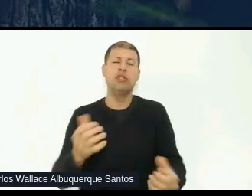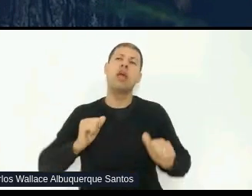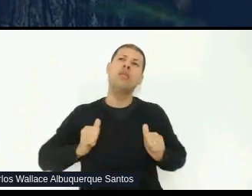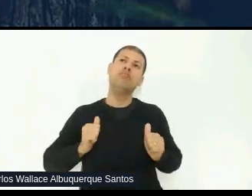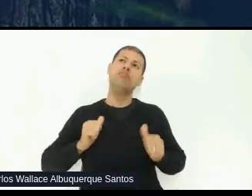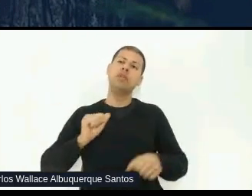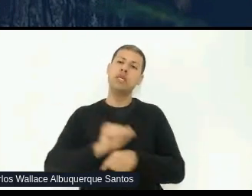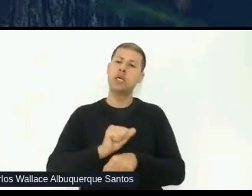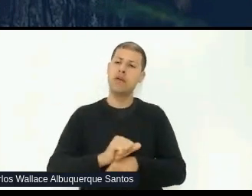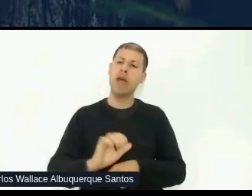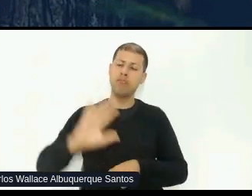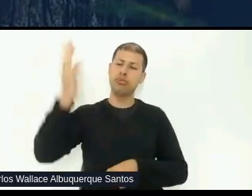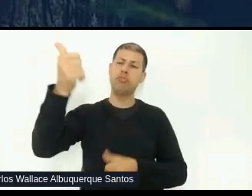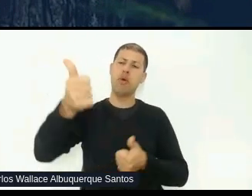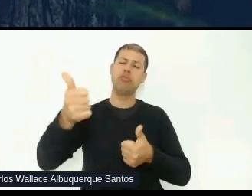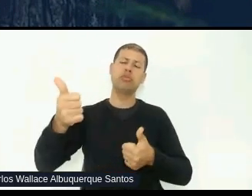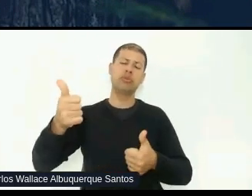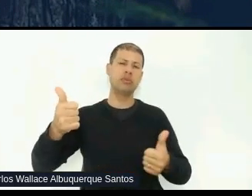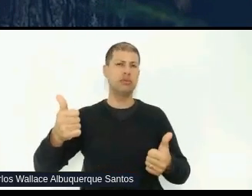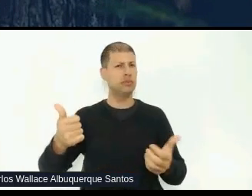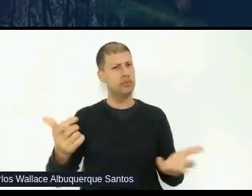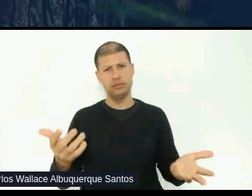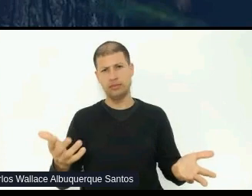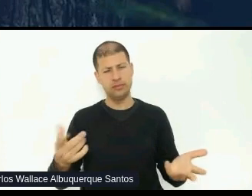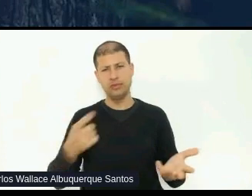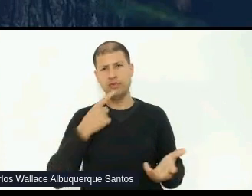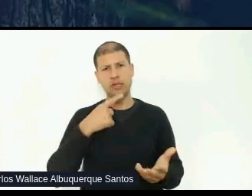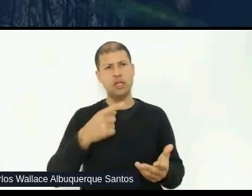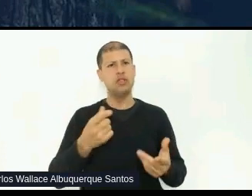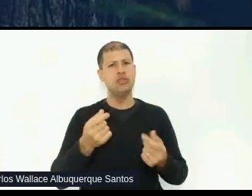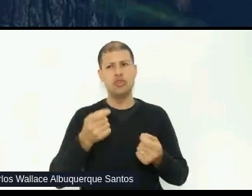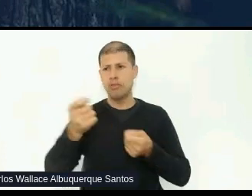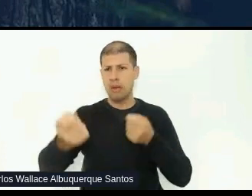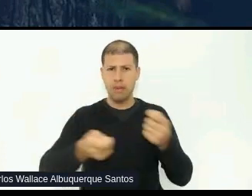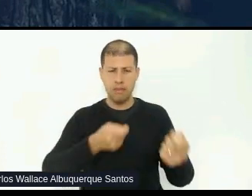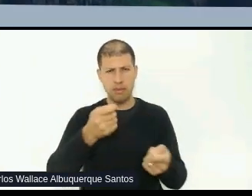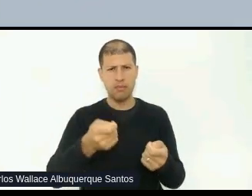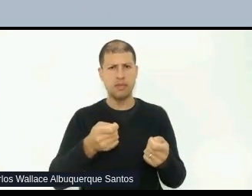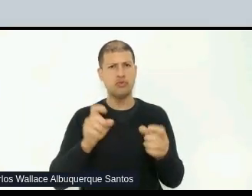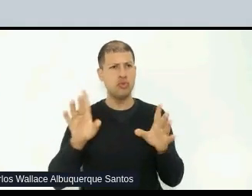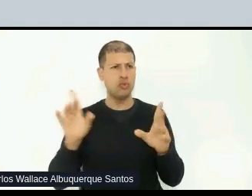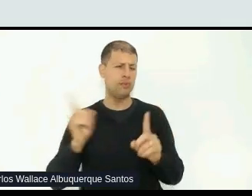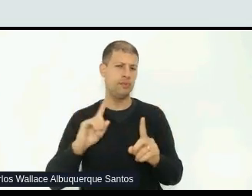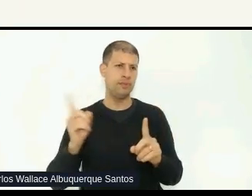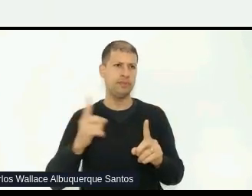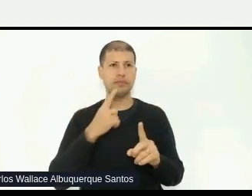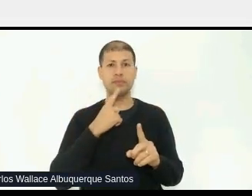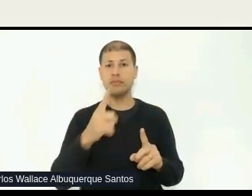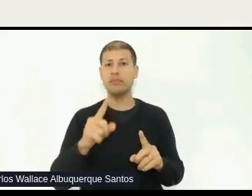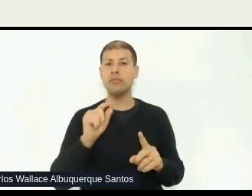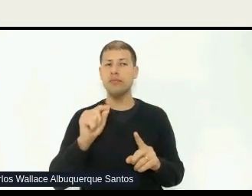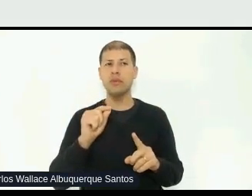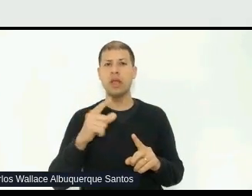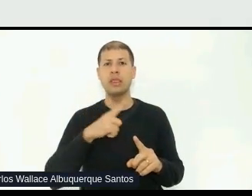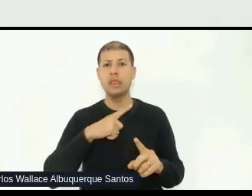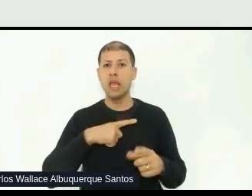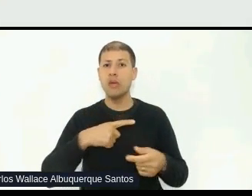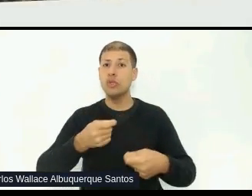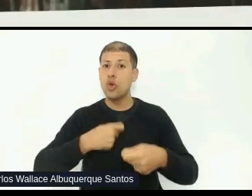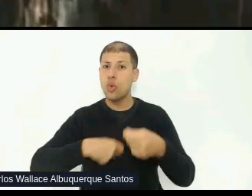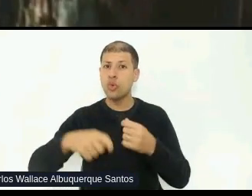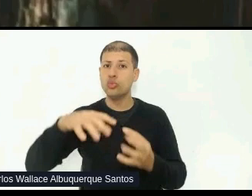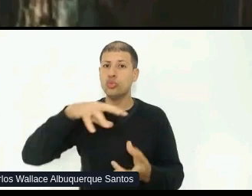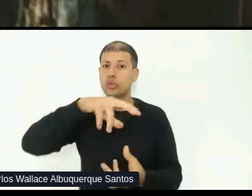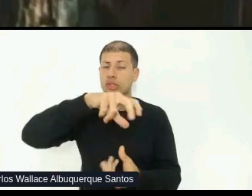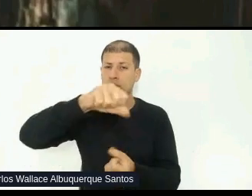não está simplesmente indo na confiança, dar dinheiro ali para aquela instituição e é isso aí, não. A gente está falando de ter um negócio sustentável,